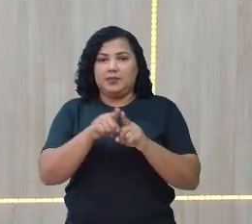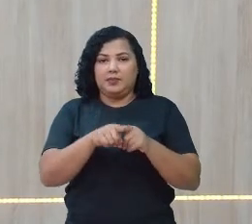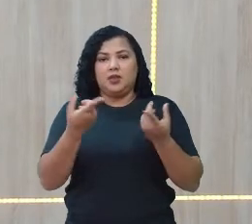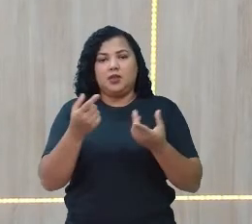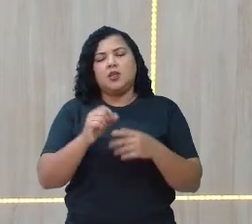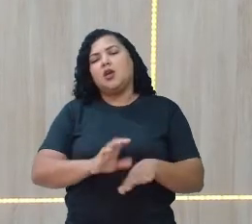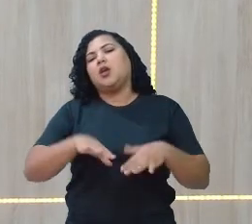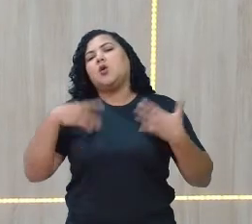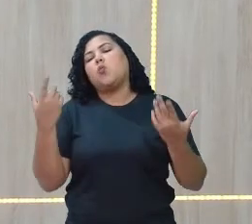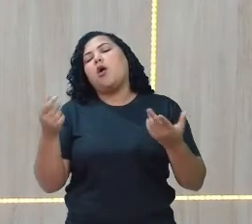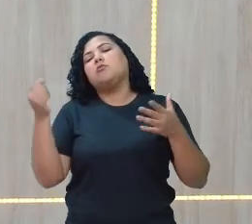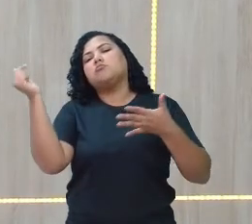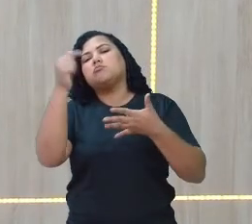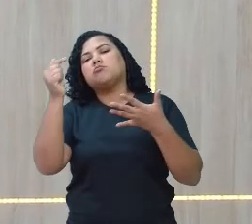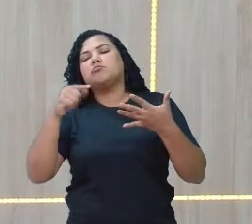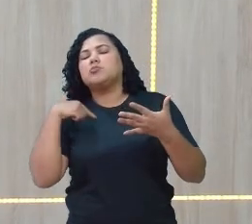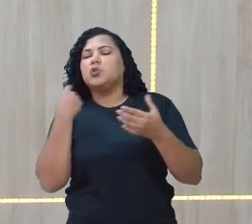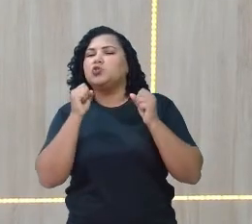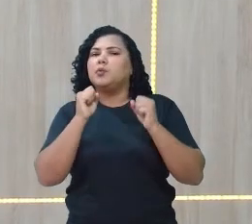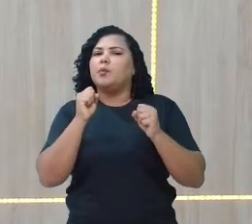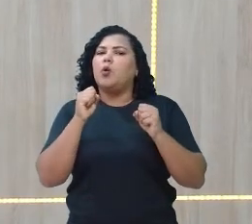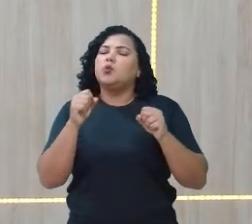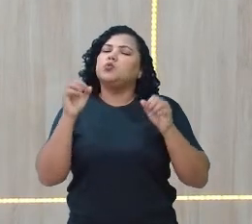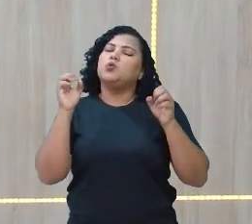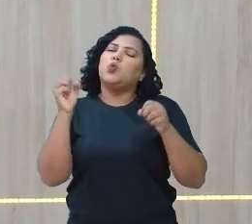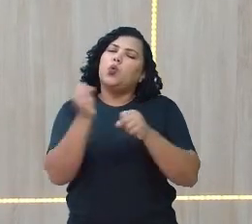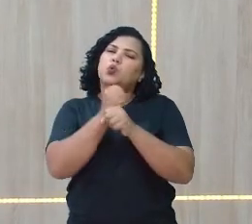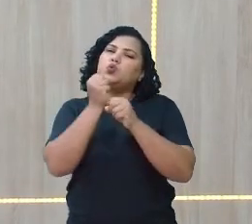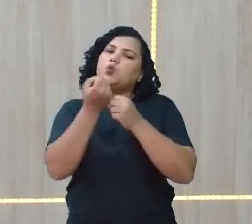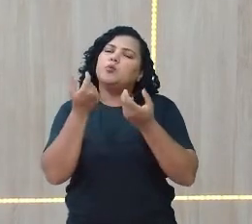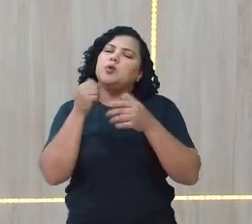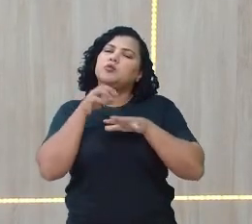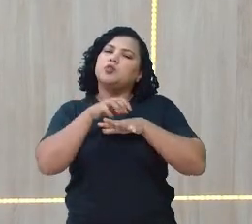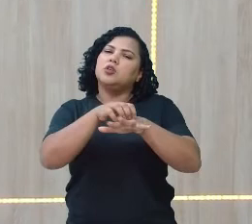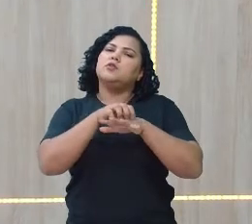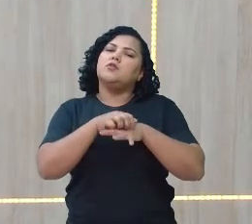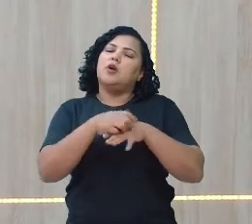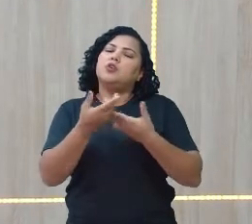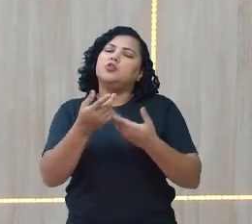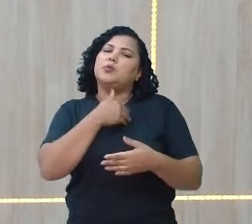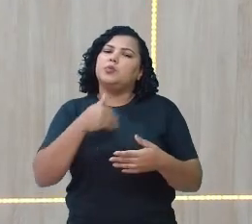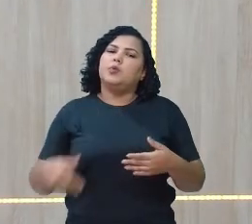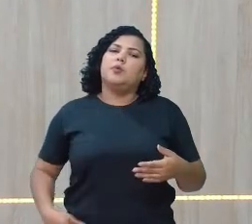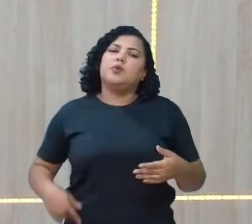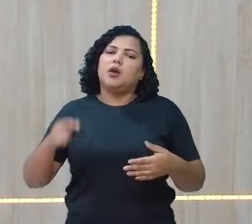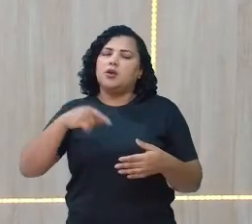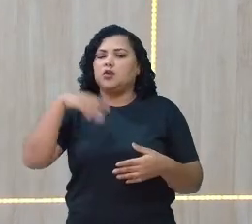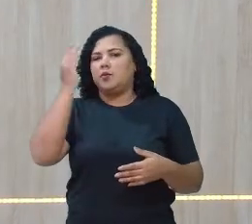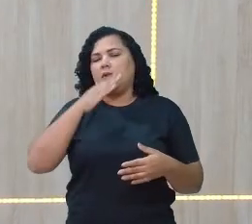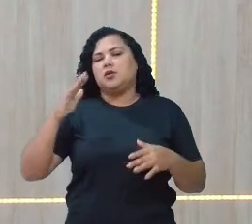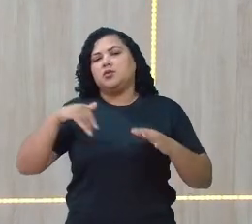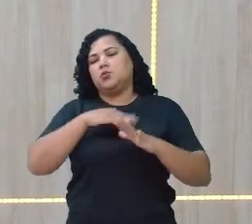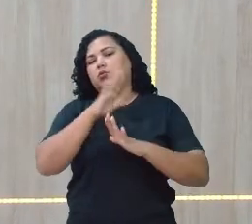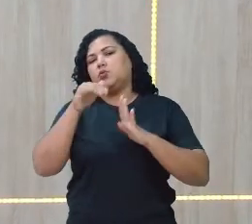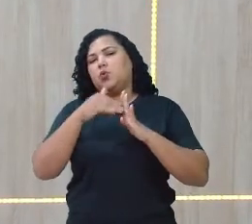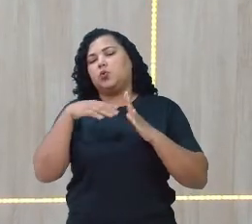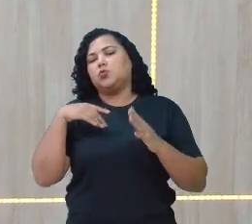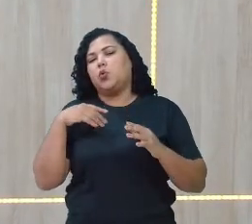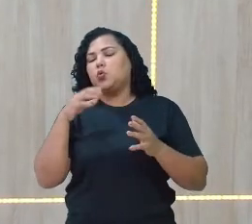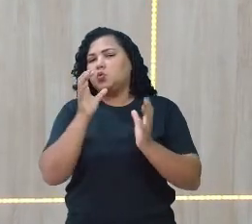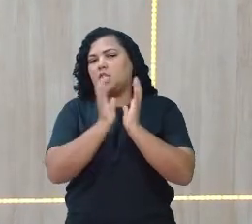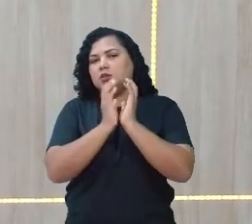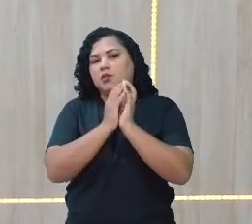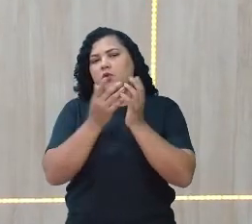as alternativas que poderíamos construir para o transporte público no Brasil como um todo, aqui no Recife, tá? Então, são questões para vocês